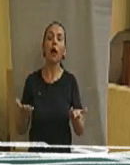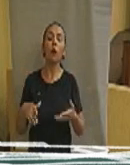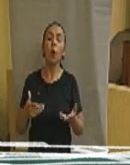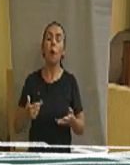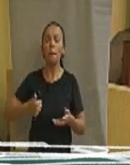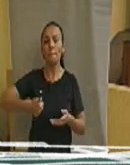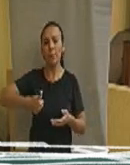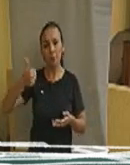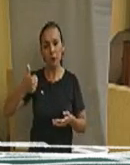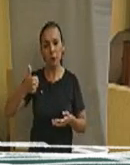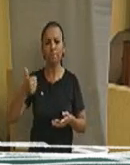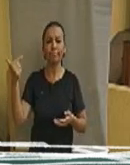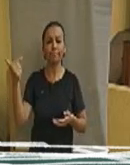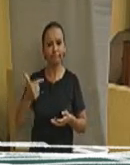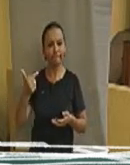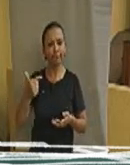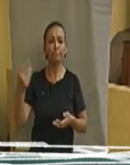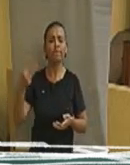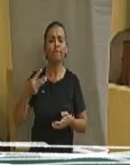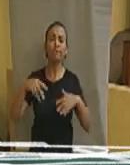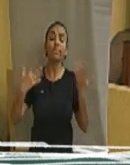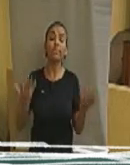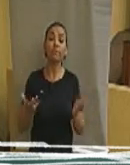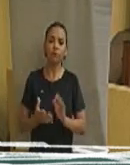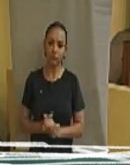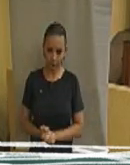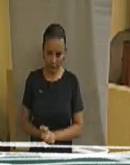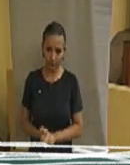ser a sequência da apresentação das chapas.